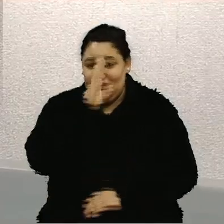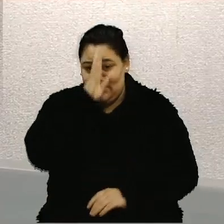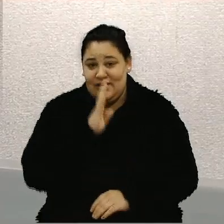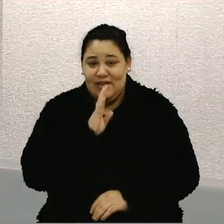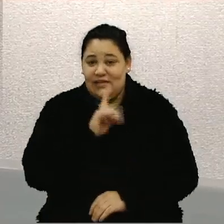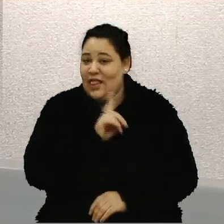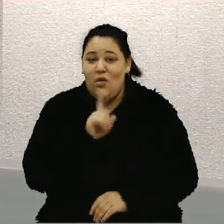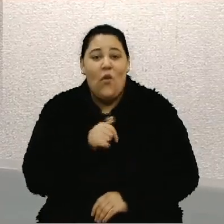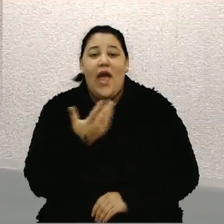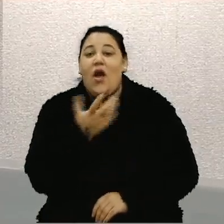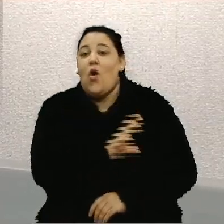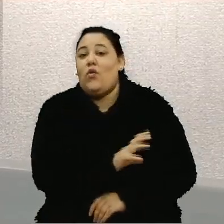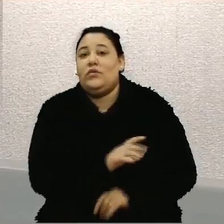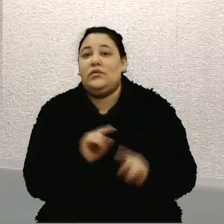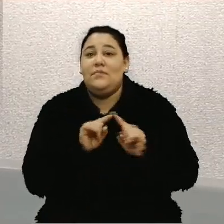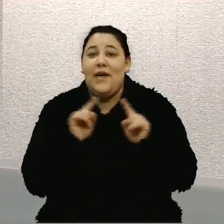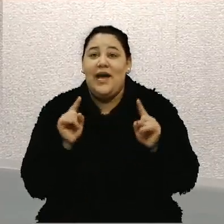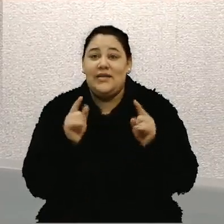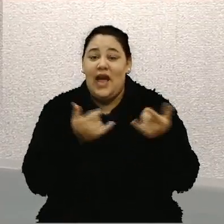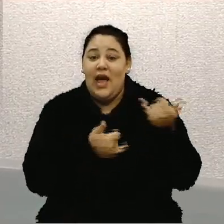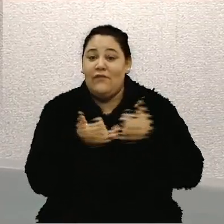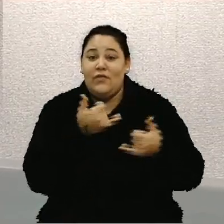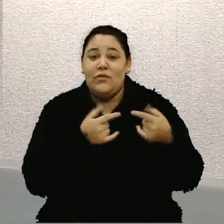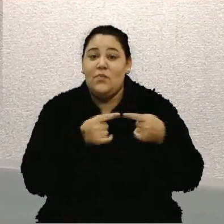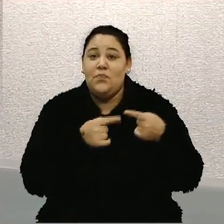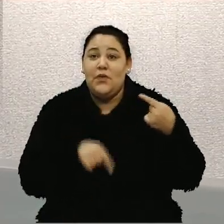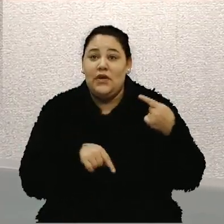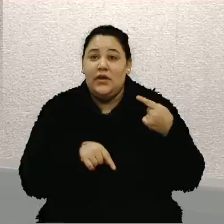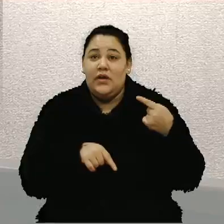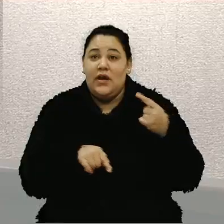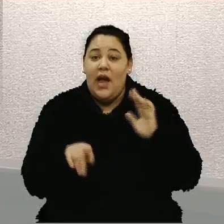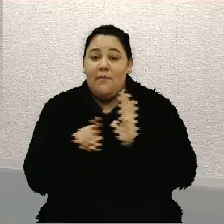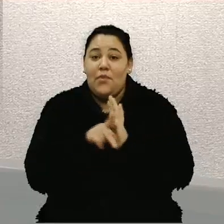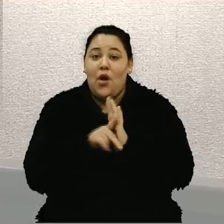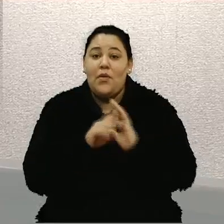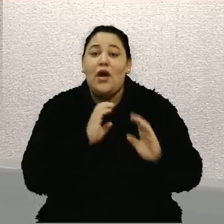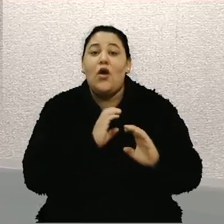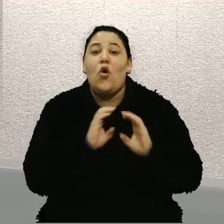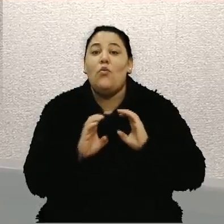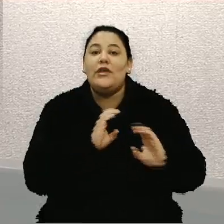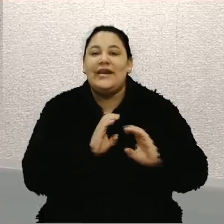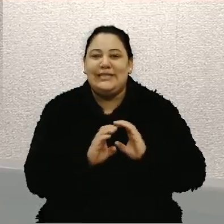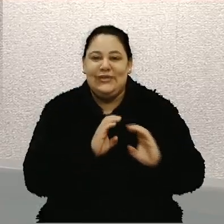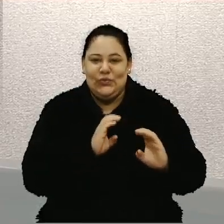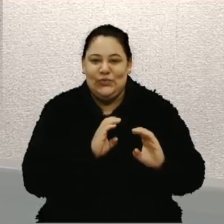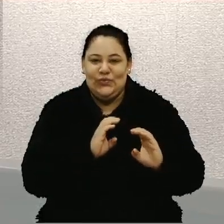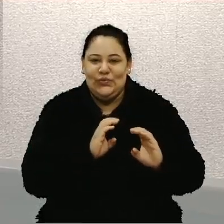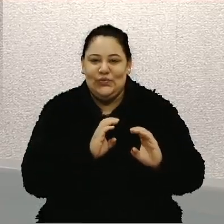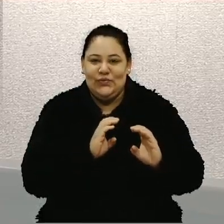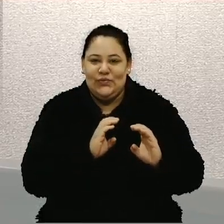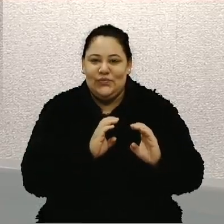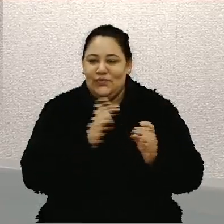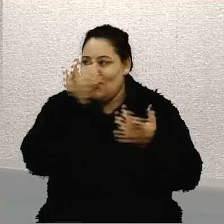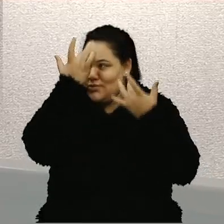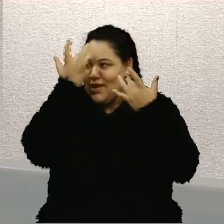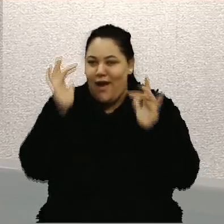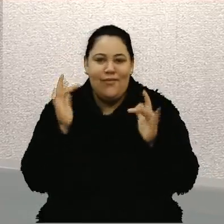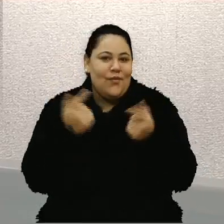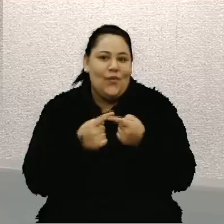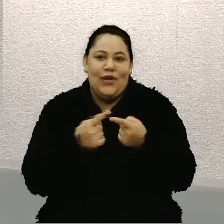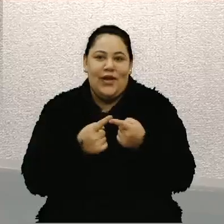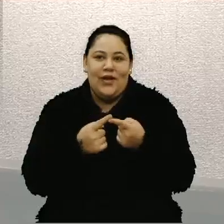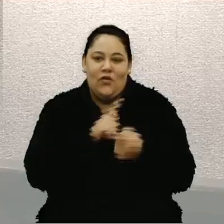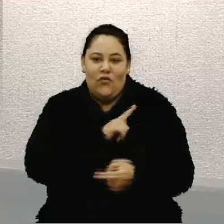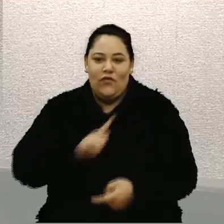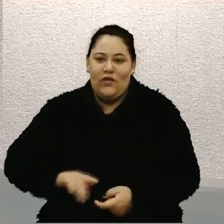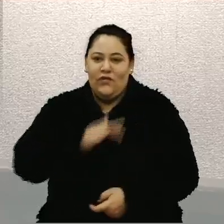as informações não estão batendo. A própria imprensa está perdida porque O governo federal e os responsáveis não